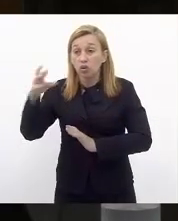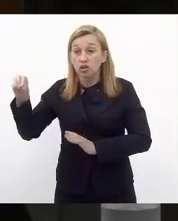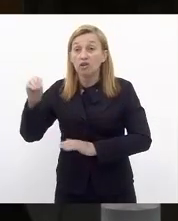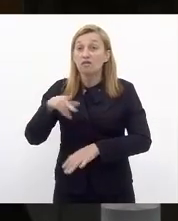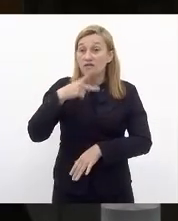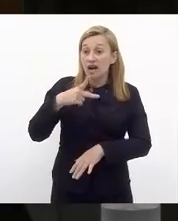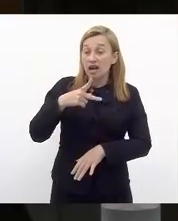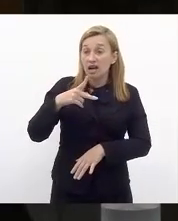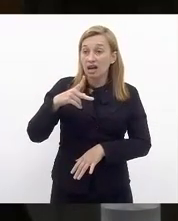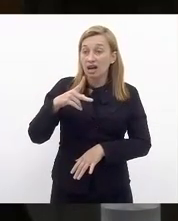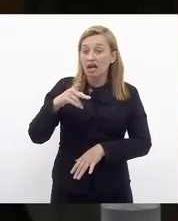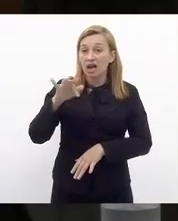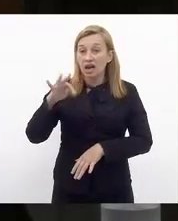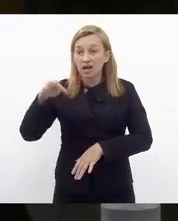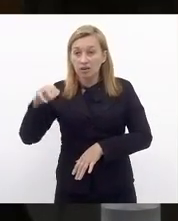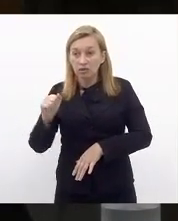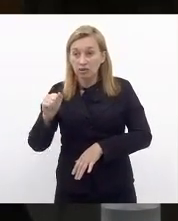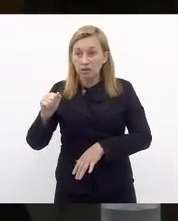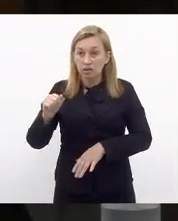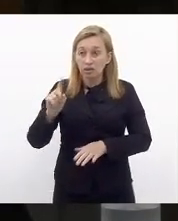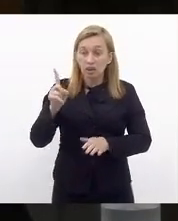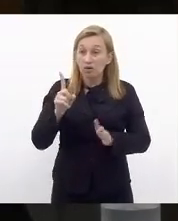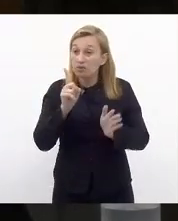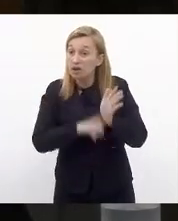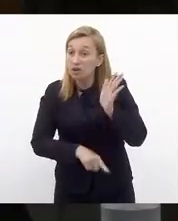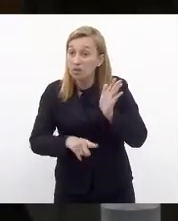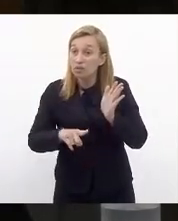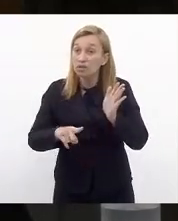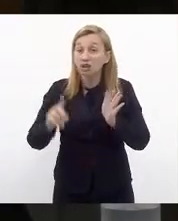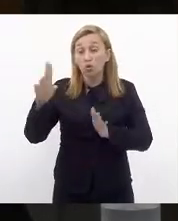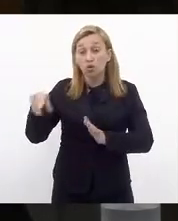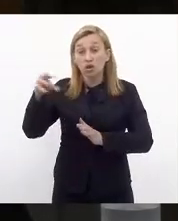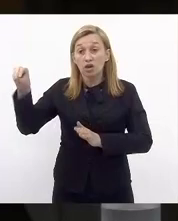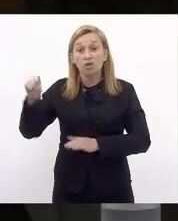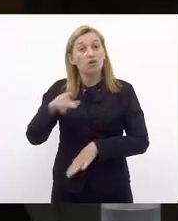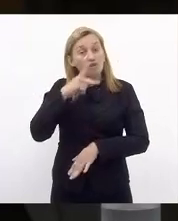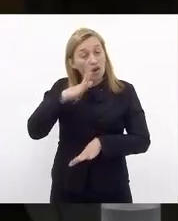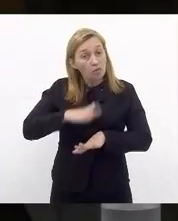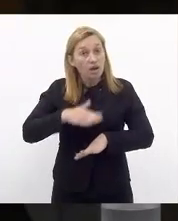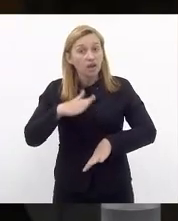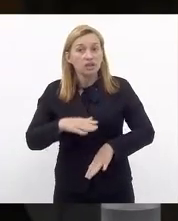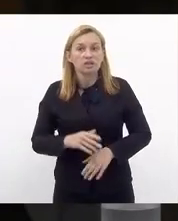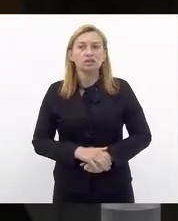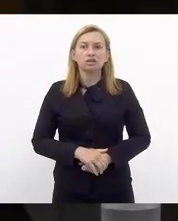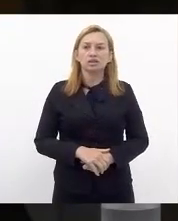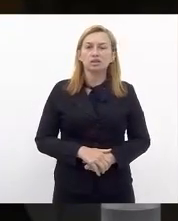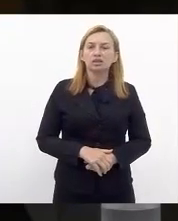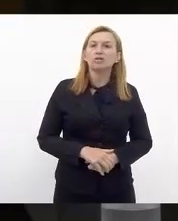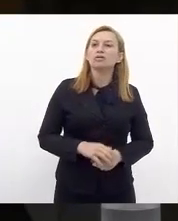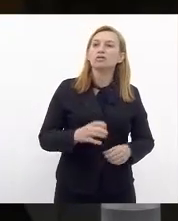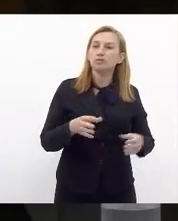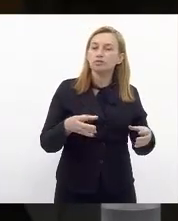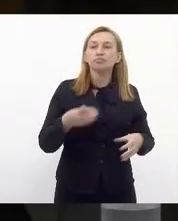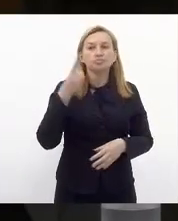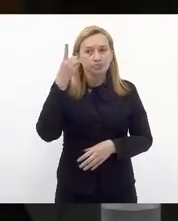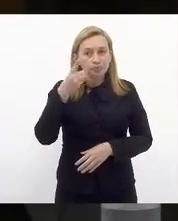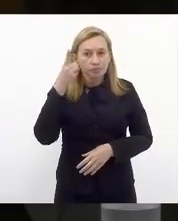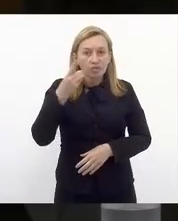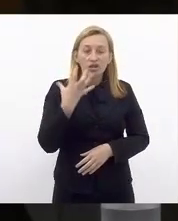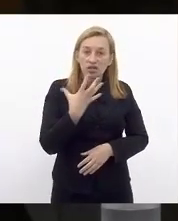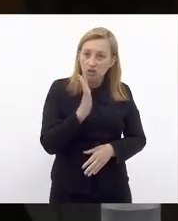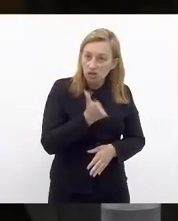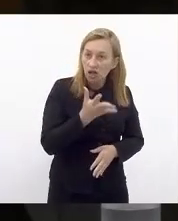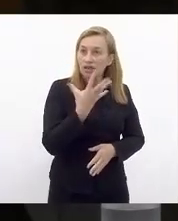alíquota não inferior a limpo tá da união e o jogo mais tanto esse Parlamento já aderiu a essa